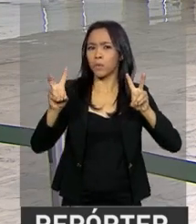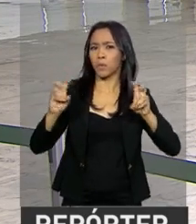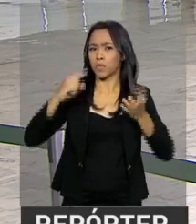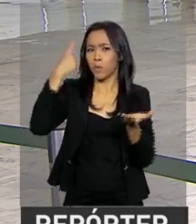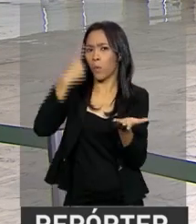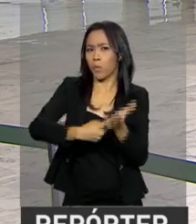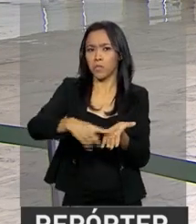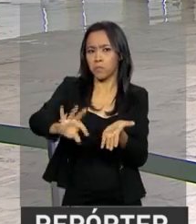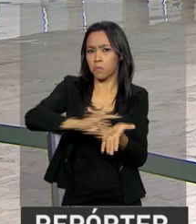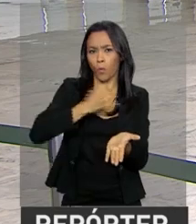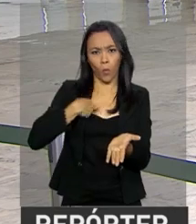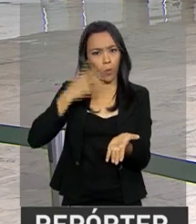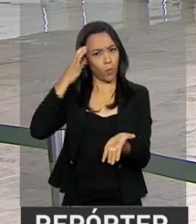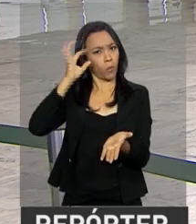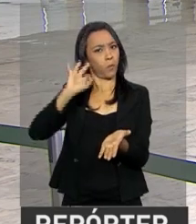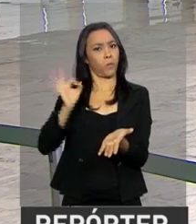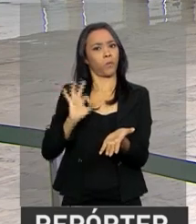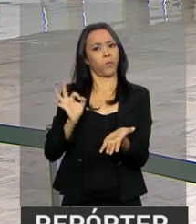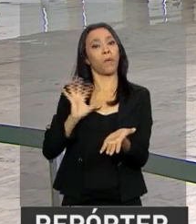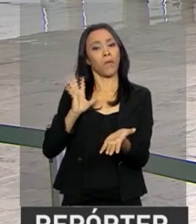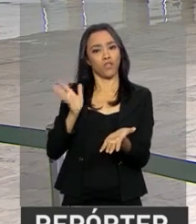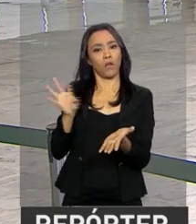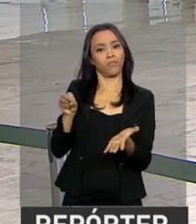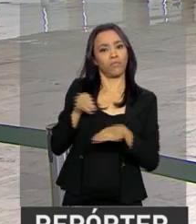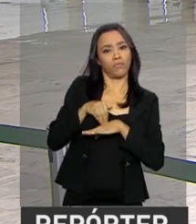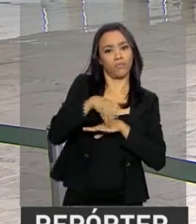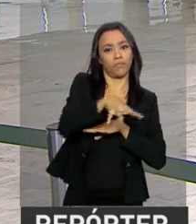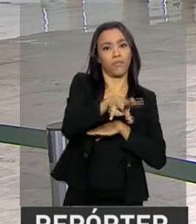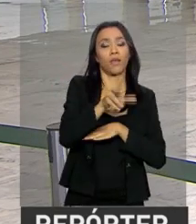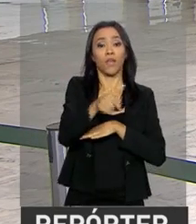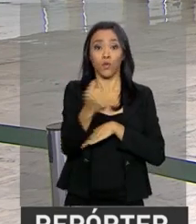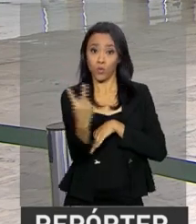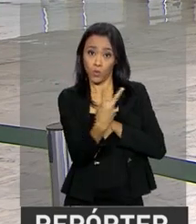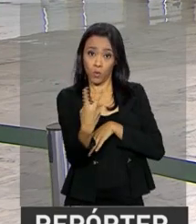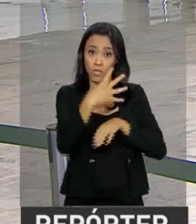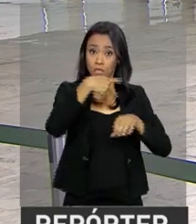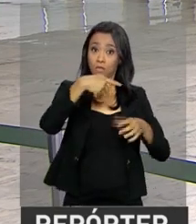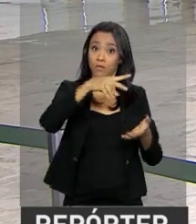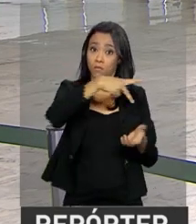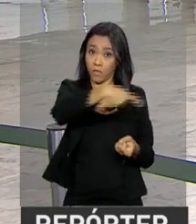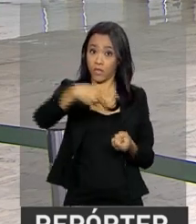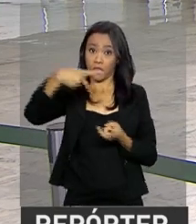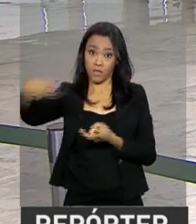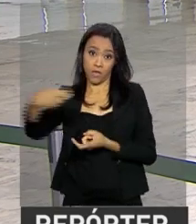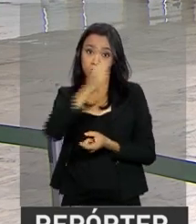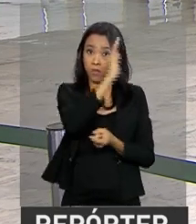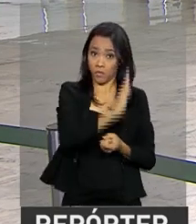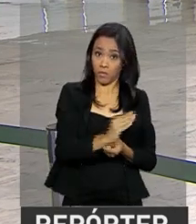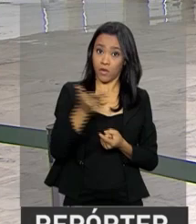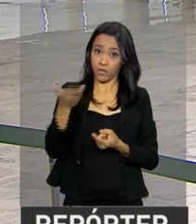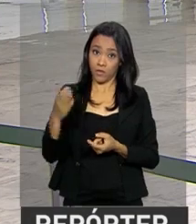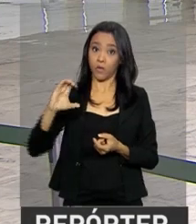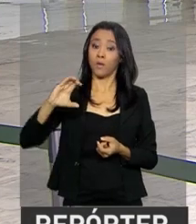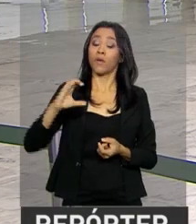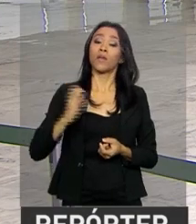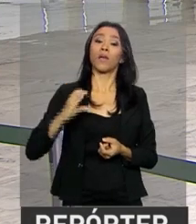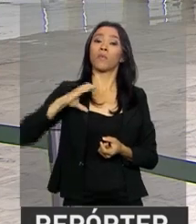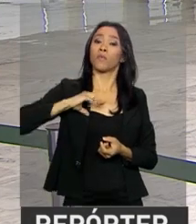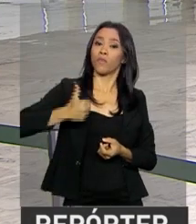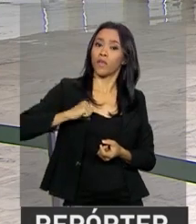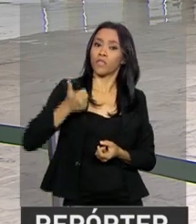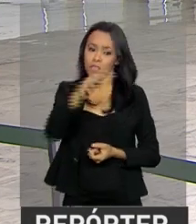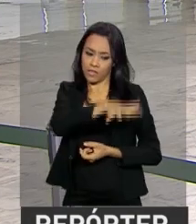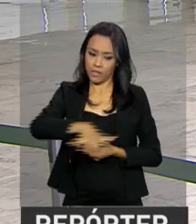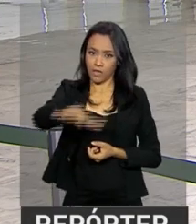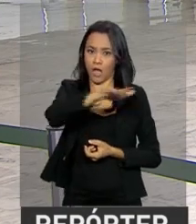mas por enquanto apenas a informação de que os dois líderes os dois países assinaram então um acordo bilateral nessa área de